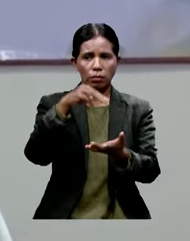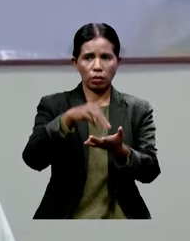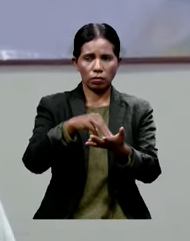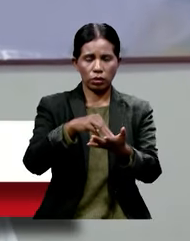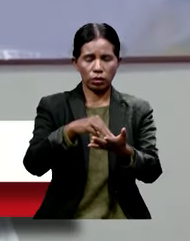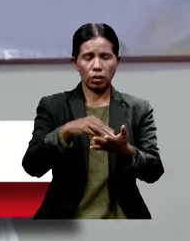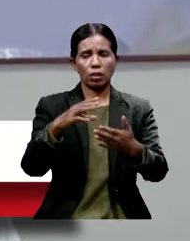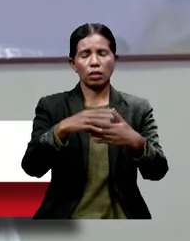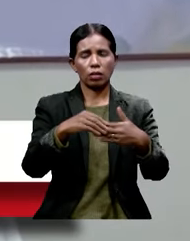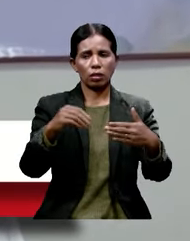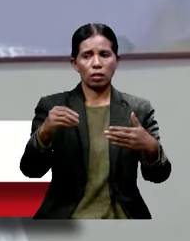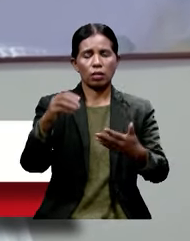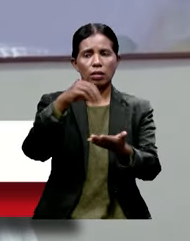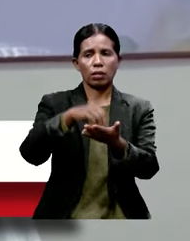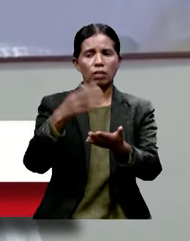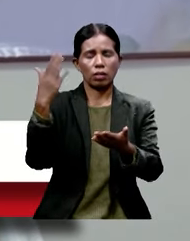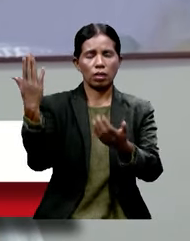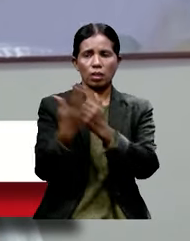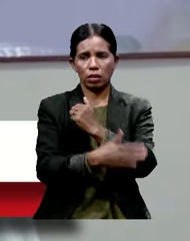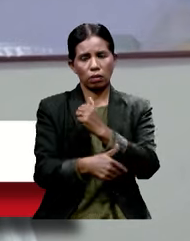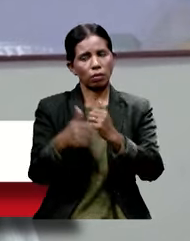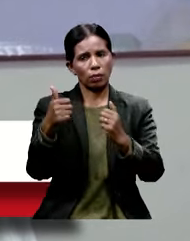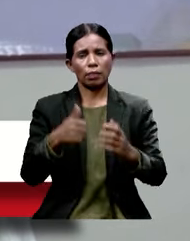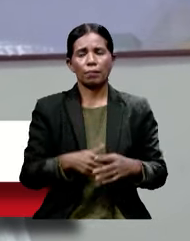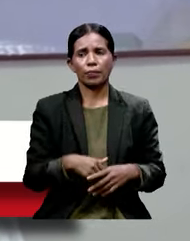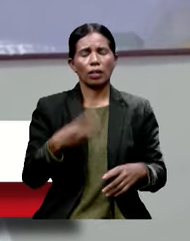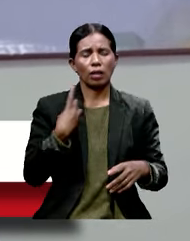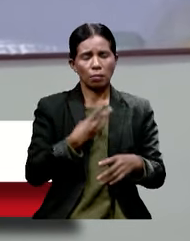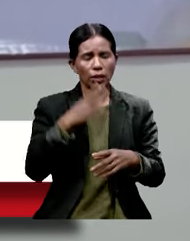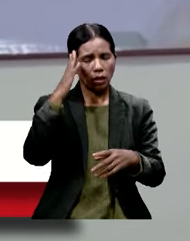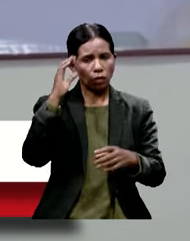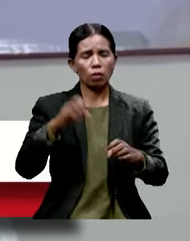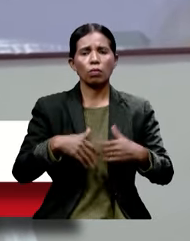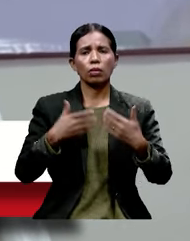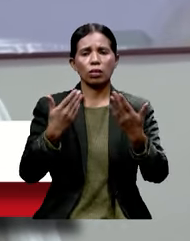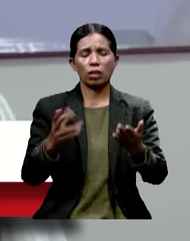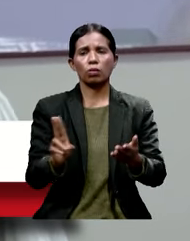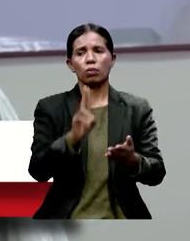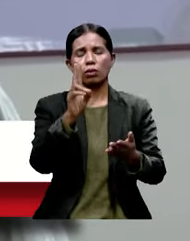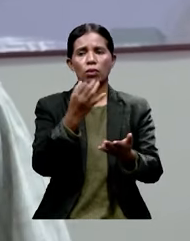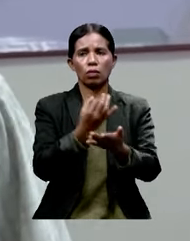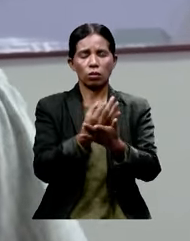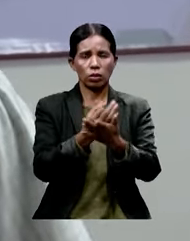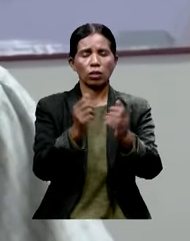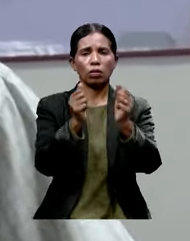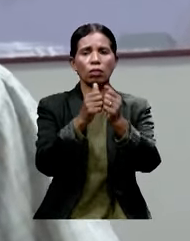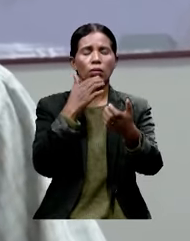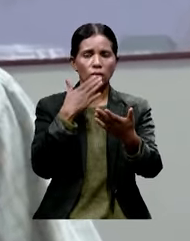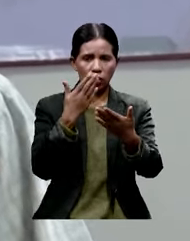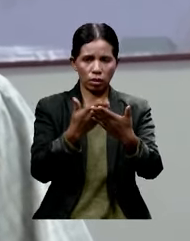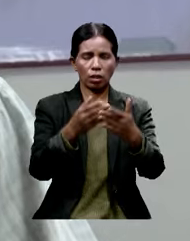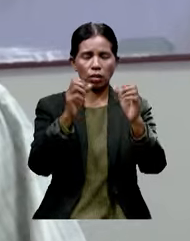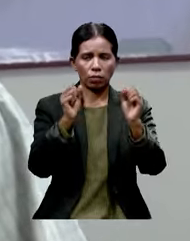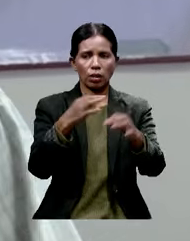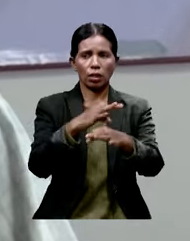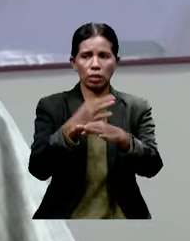mak investe hela e ha estrangeiro neba a minha noi mak oinsato utiliza fundo de no didiak para tu bele